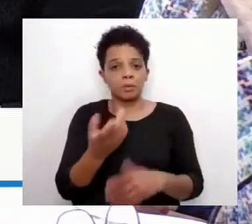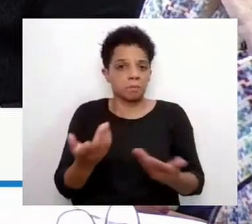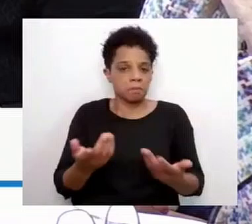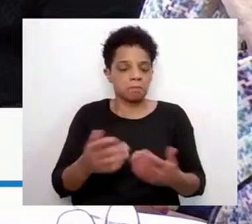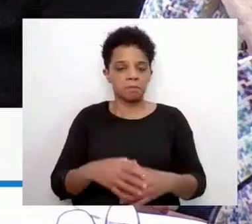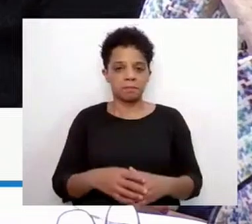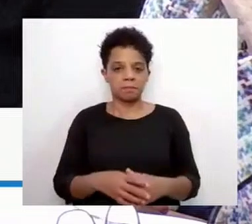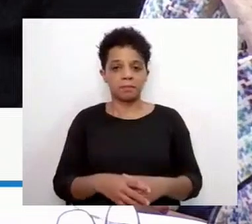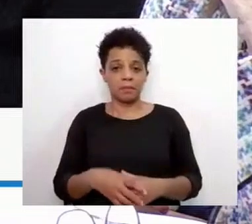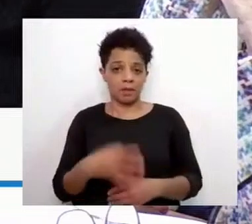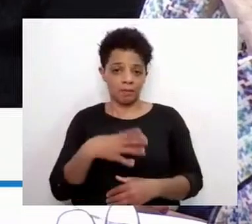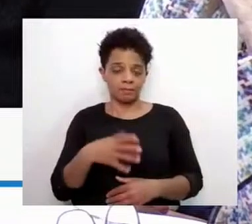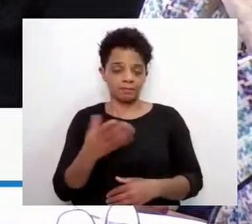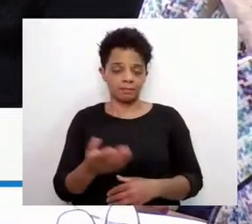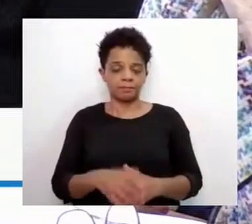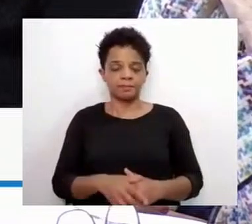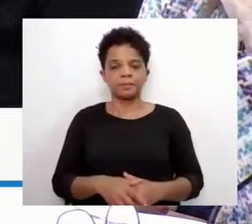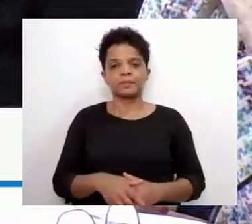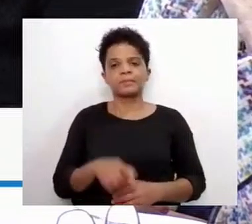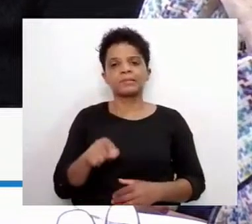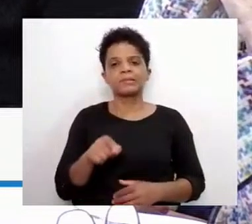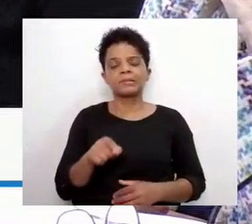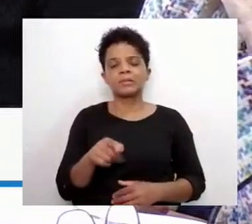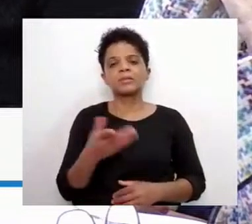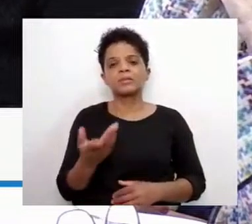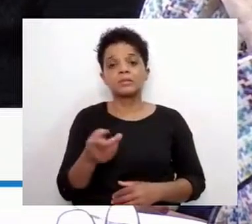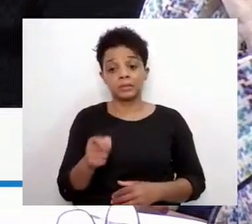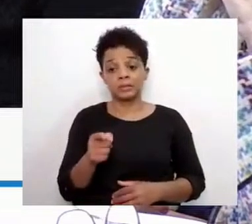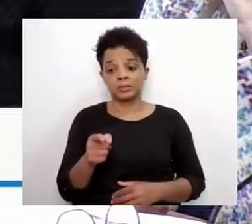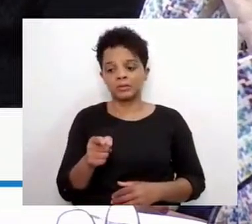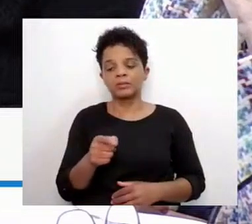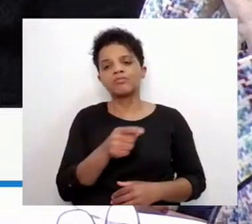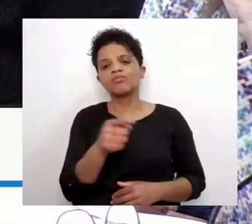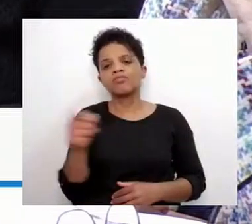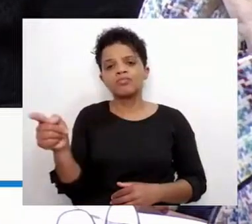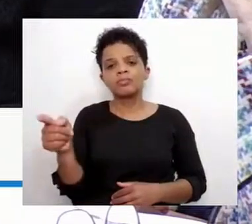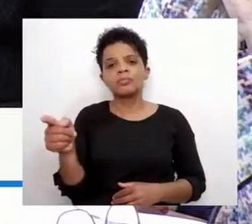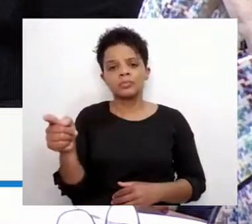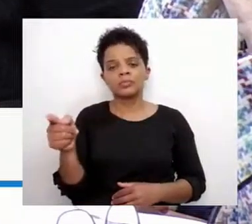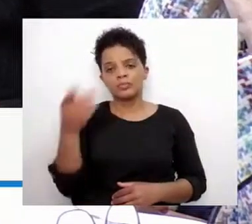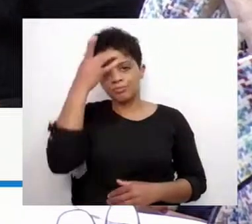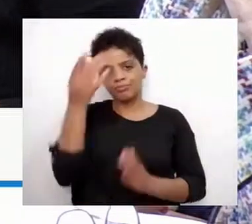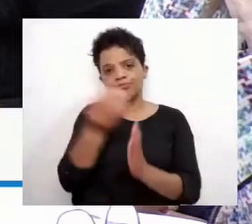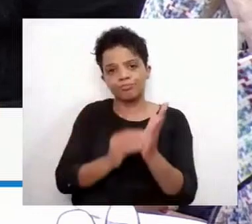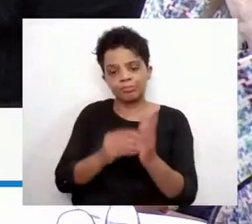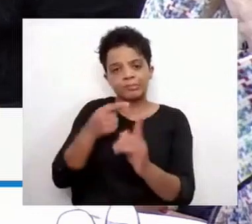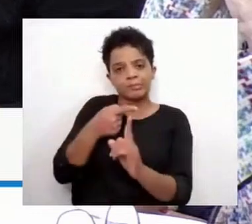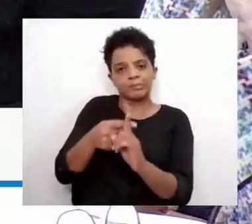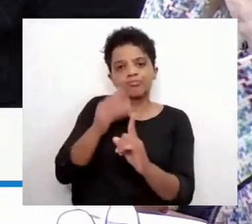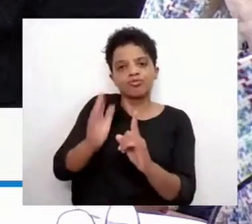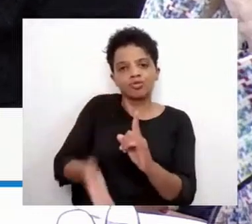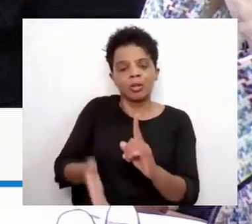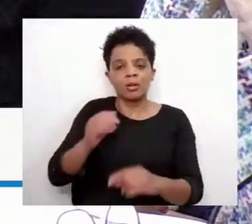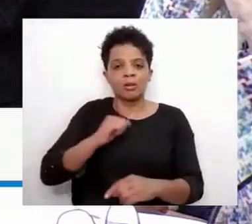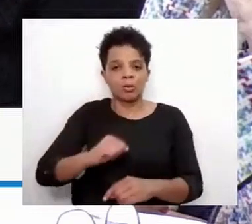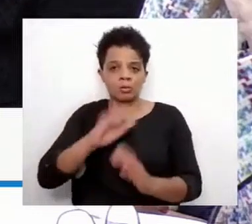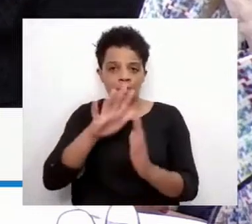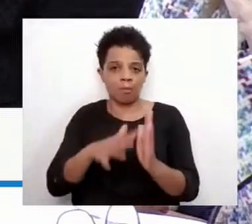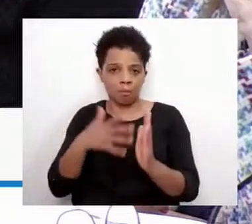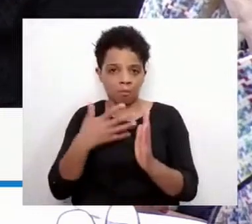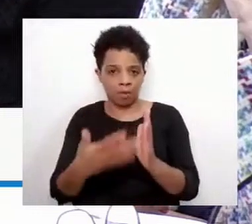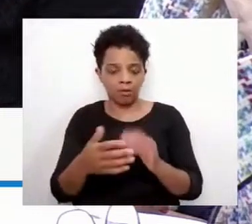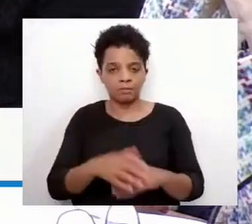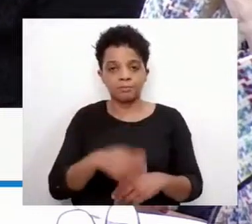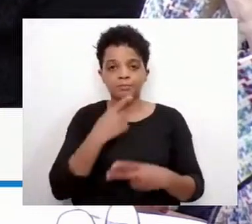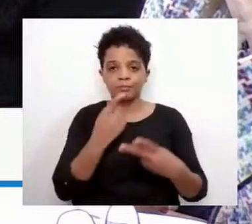queria questionar se para estas já houve, para estas entidades, se já houve então um parecer favorável contra este plano. Também gostaria de